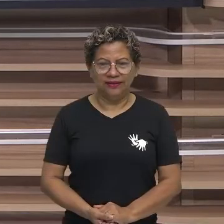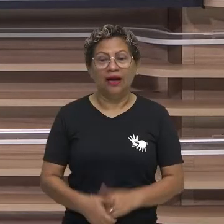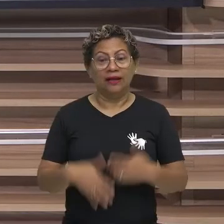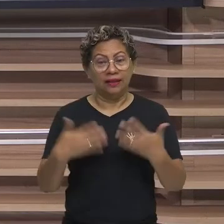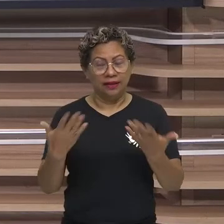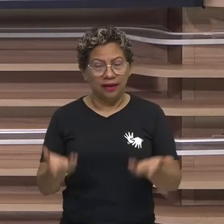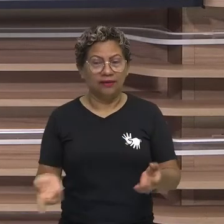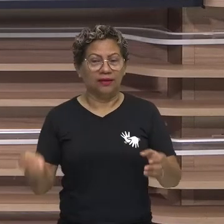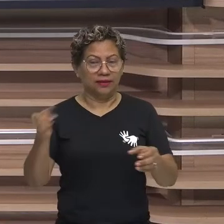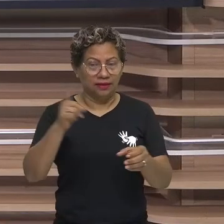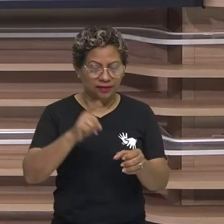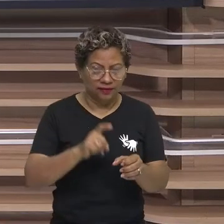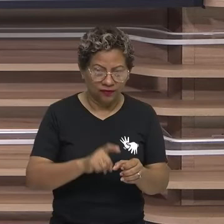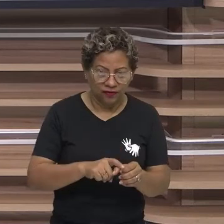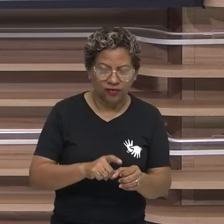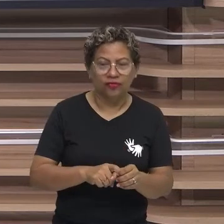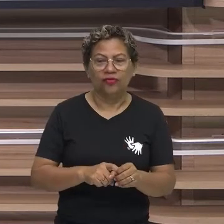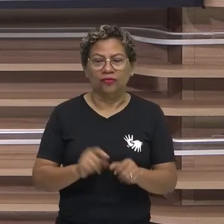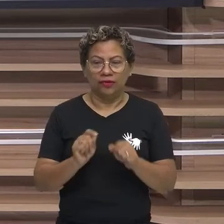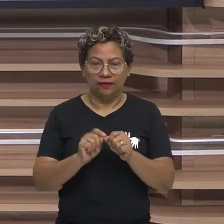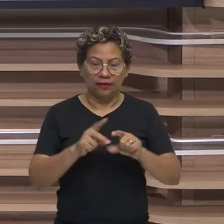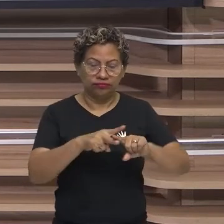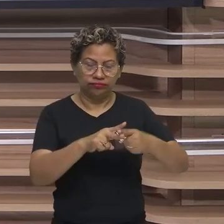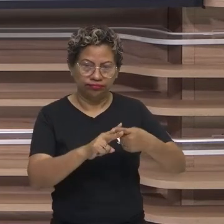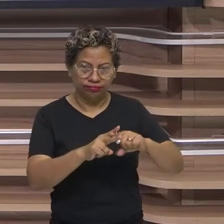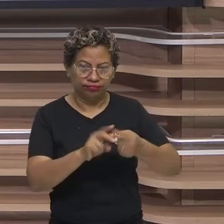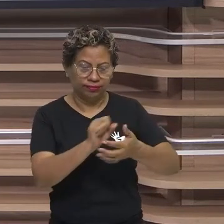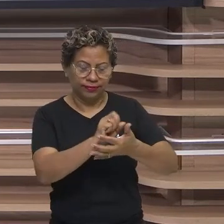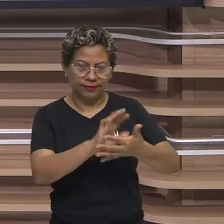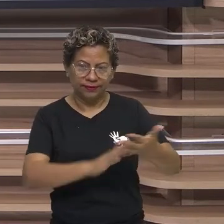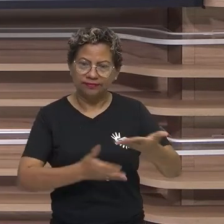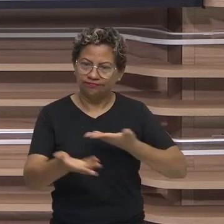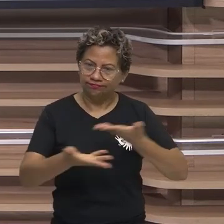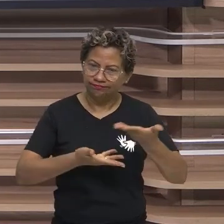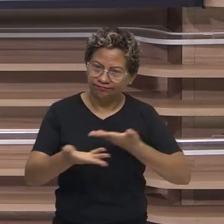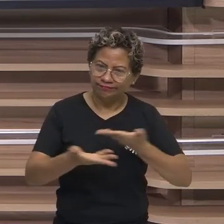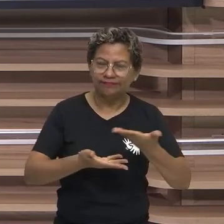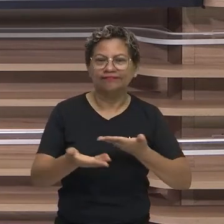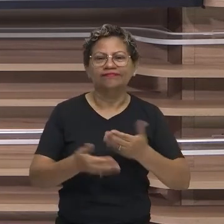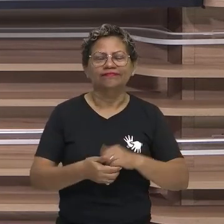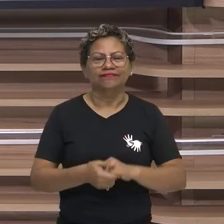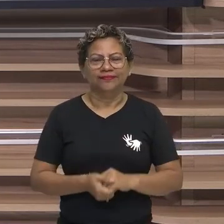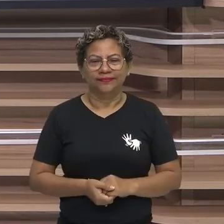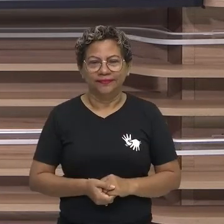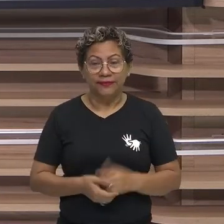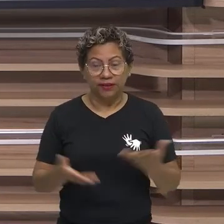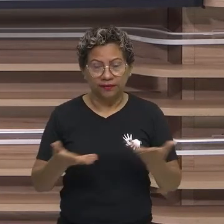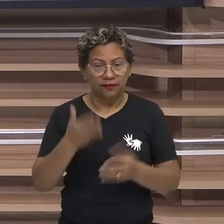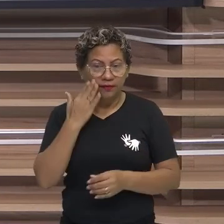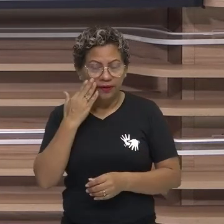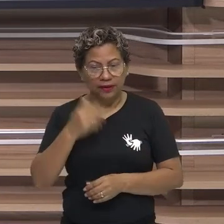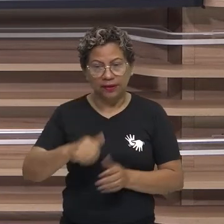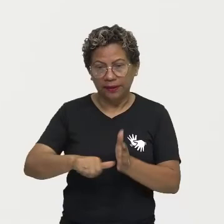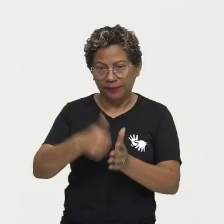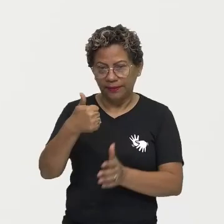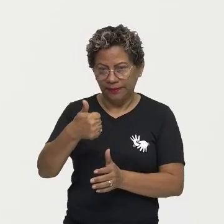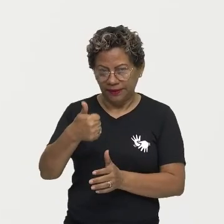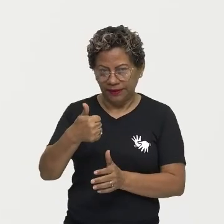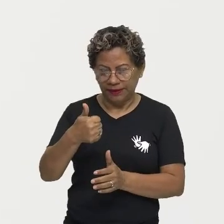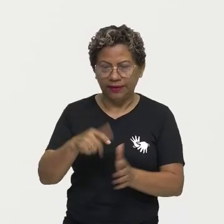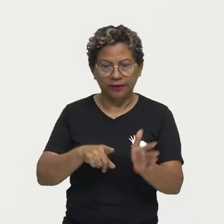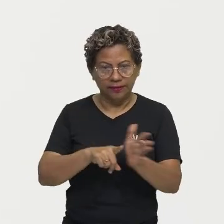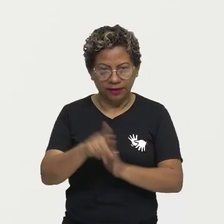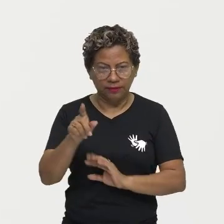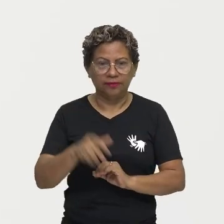Muito bem, pessoal, estamos de volta aqui para a correção da nossa interatividade, né, na nossa dinâmica. Então, olha só, vamos aqui na questão número 1. É uma